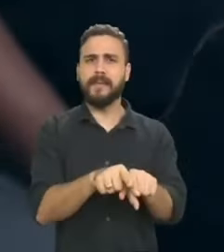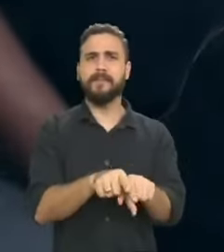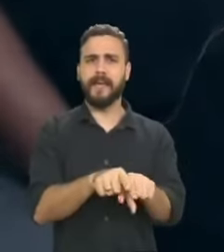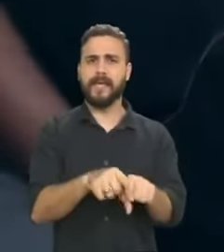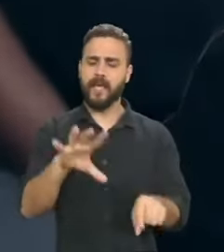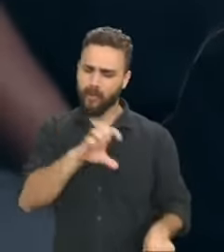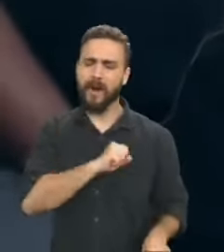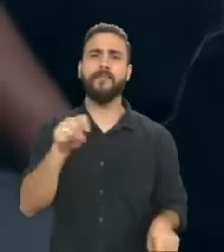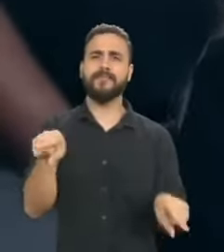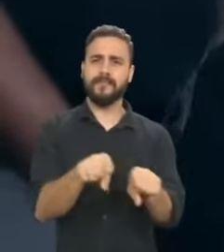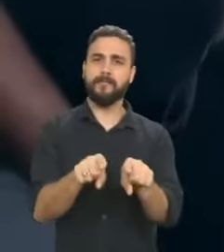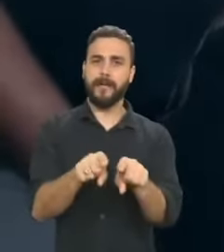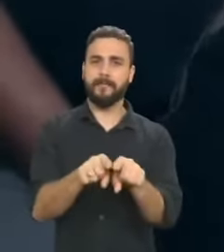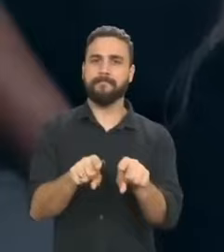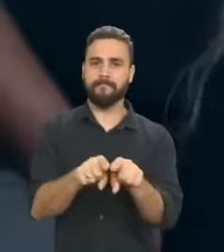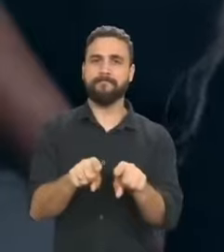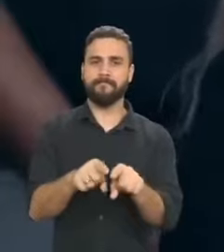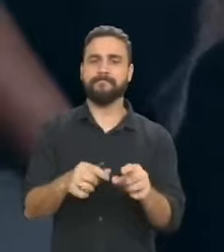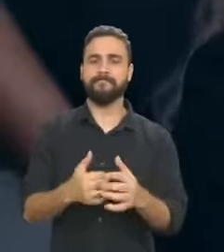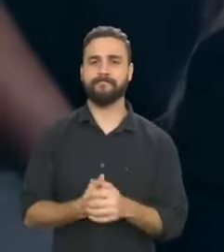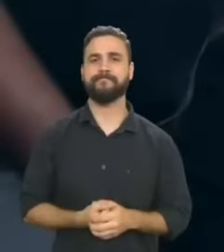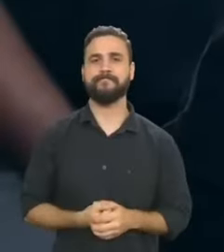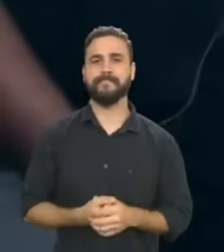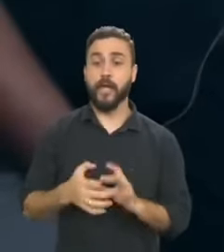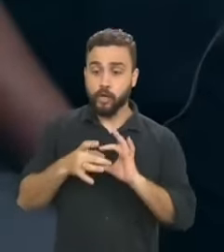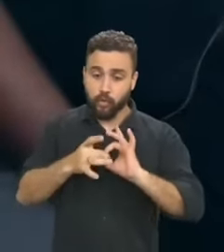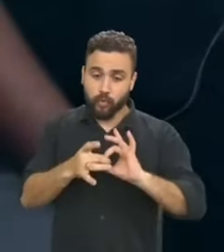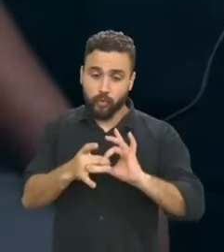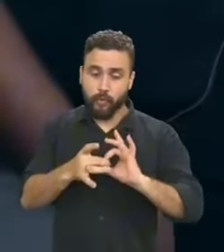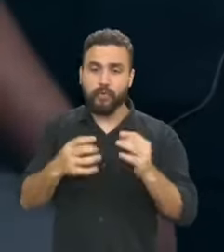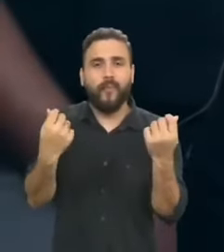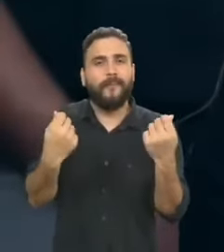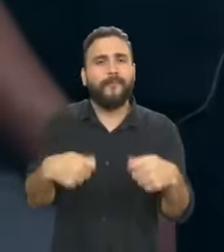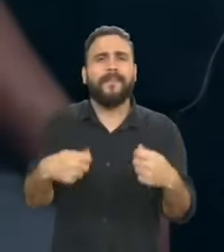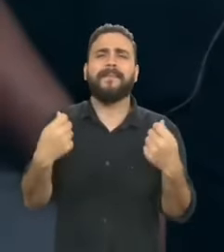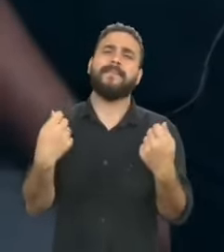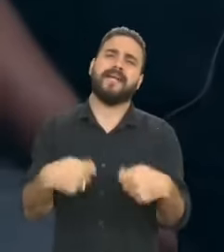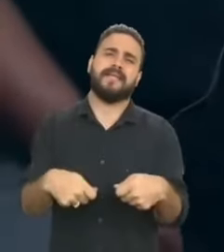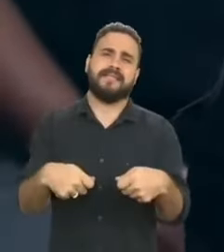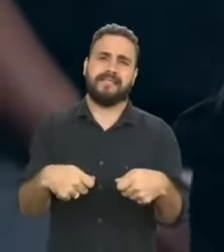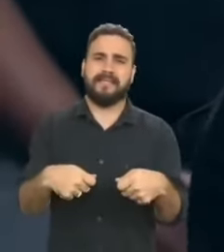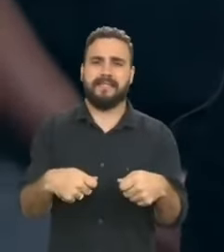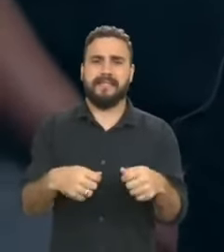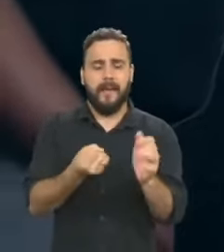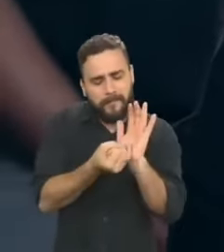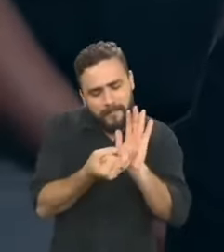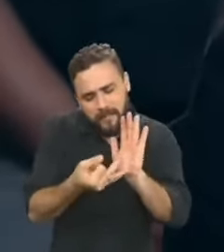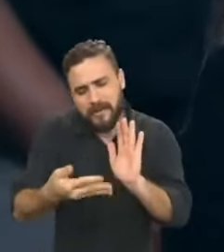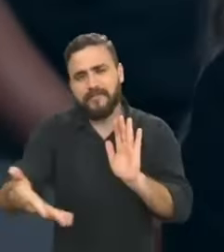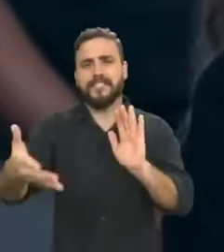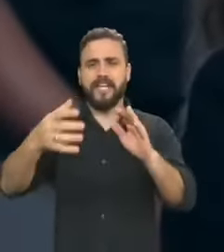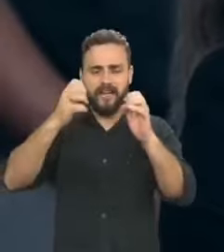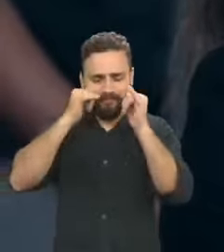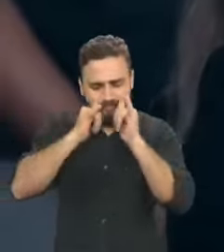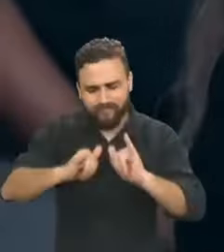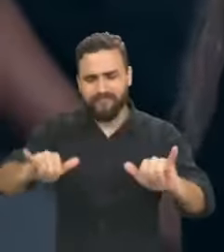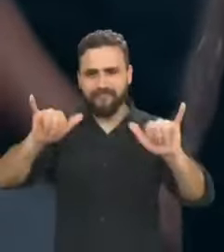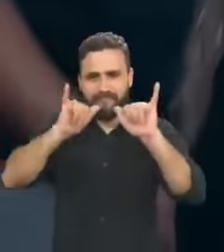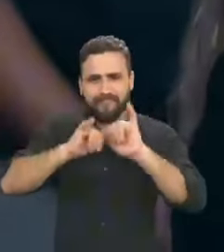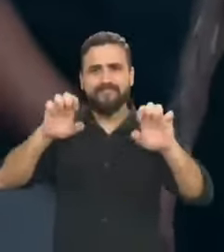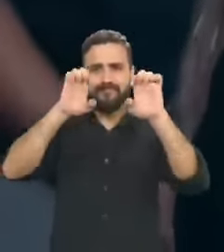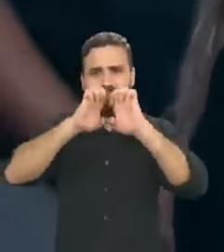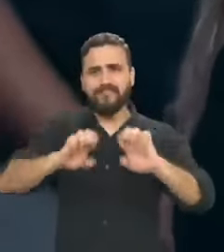ritmo que todo mundo deveria entrar, todo mundo junto, não vamos esquecer de pregar o evangelho e fazer o erro que os